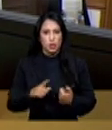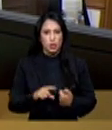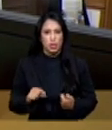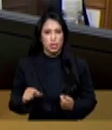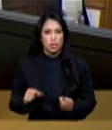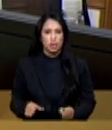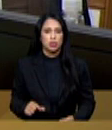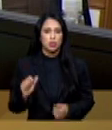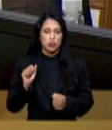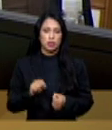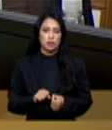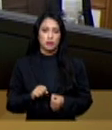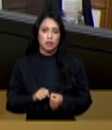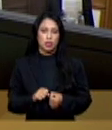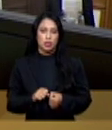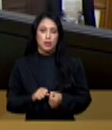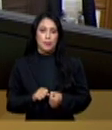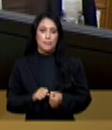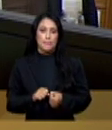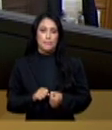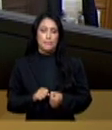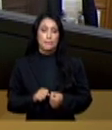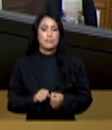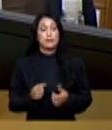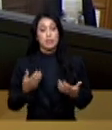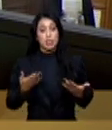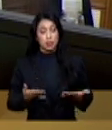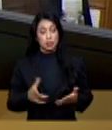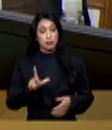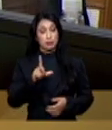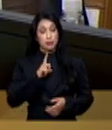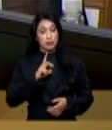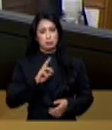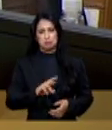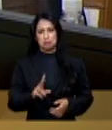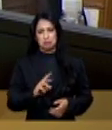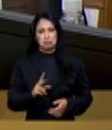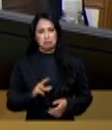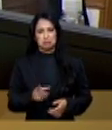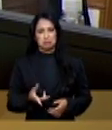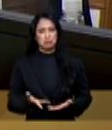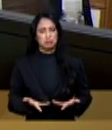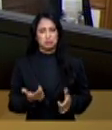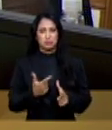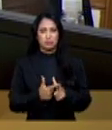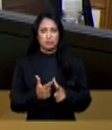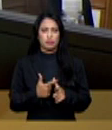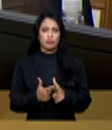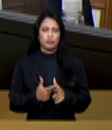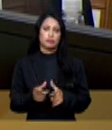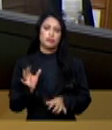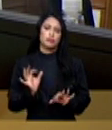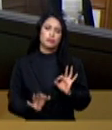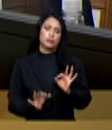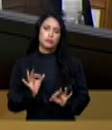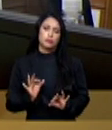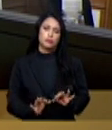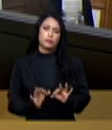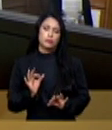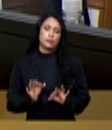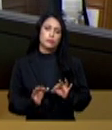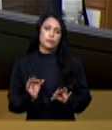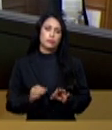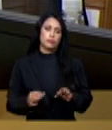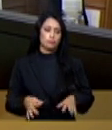artigos citados ex que ao assim fazer não haveria risco ao ato jurídico perfeito